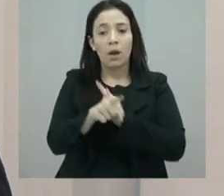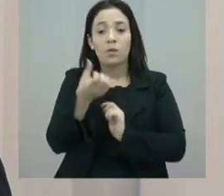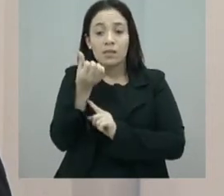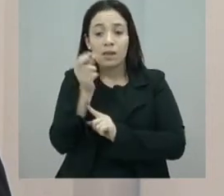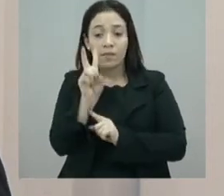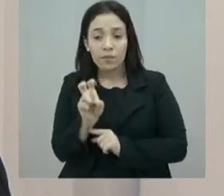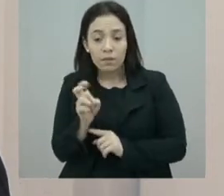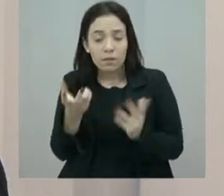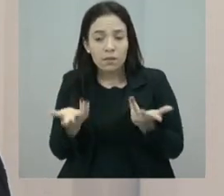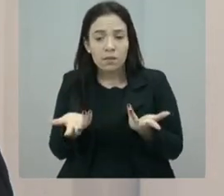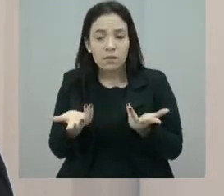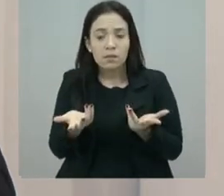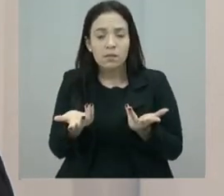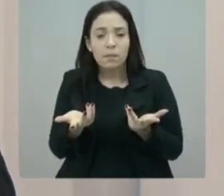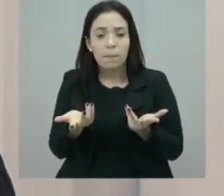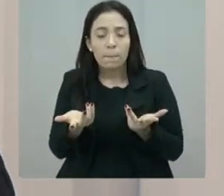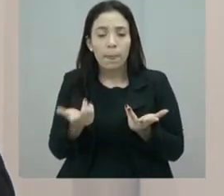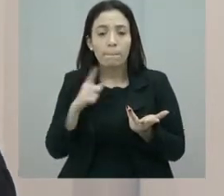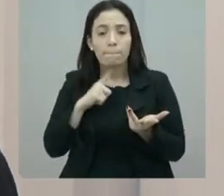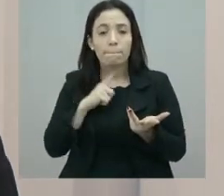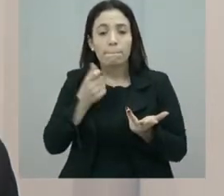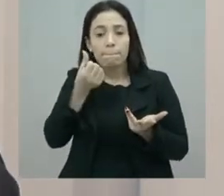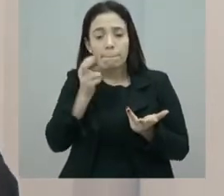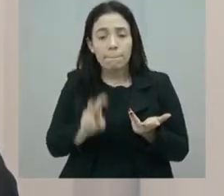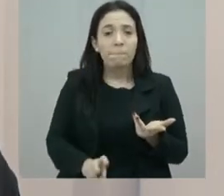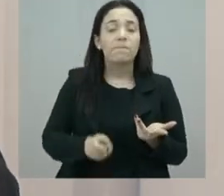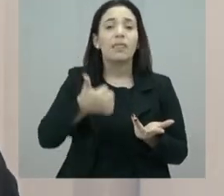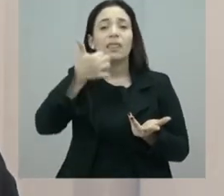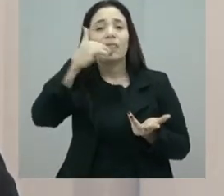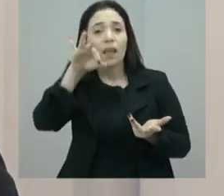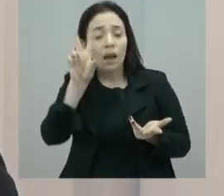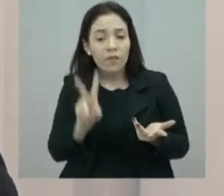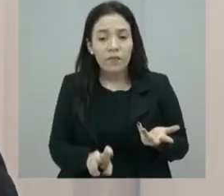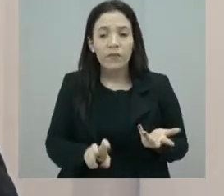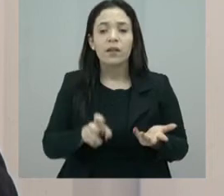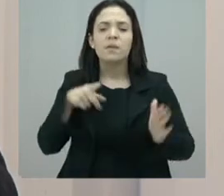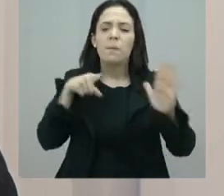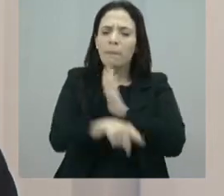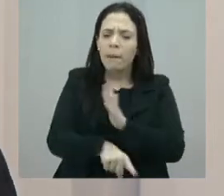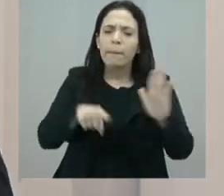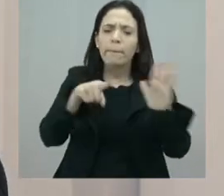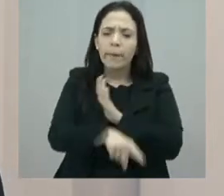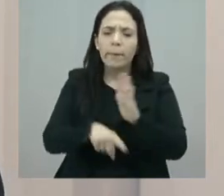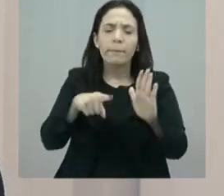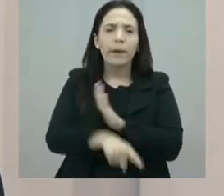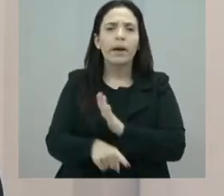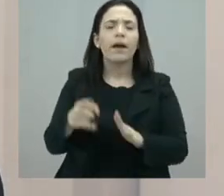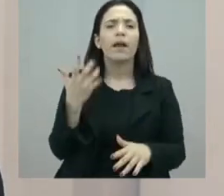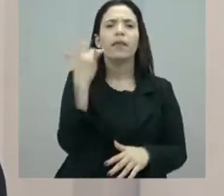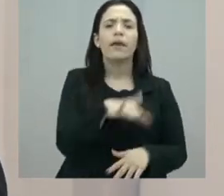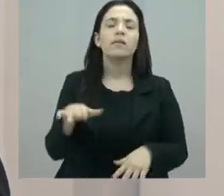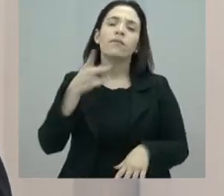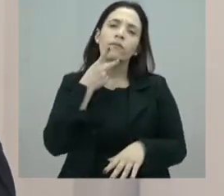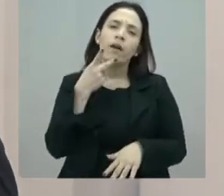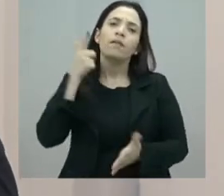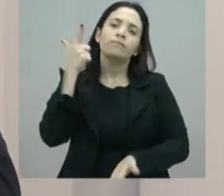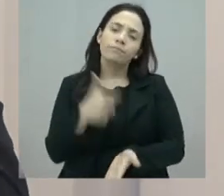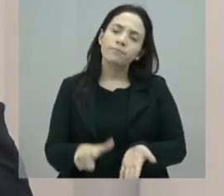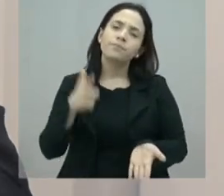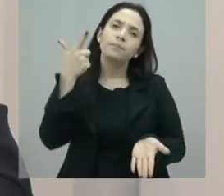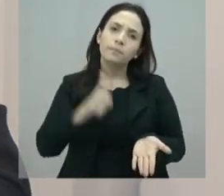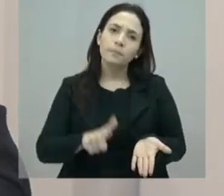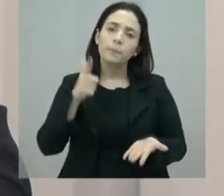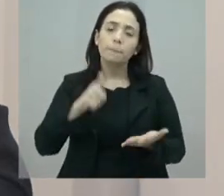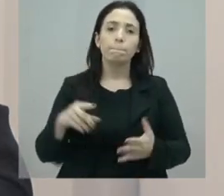coisa. Então nós temos 6, 7, 8, às vezes 10 vezes a criança tendo que repetir a mesma história dentro da rede